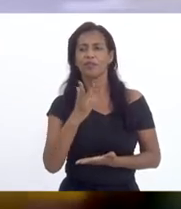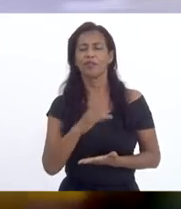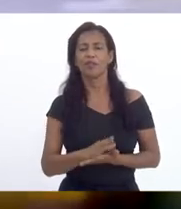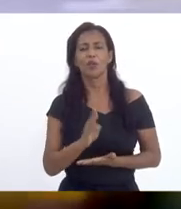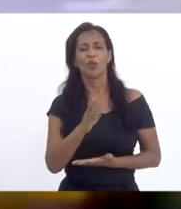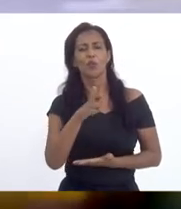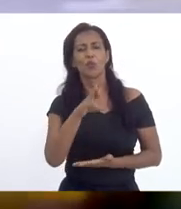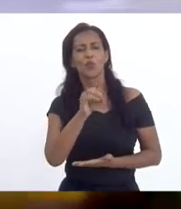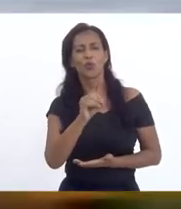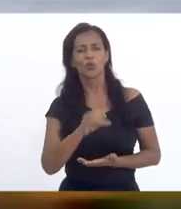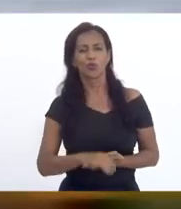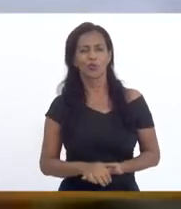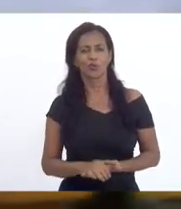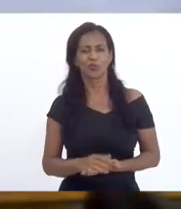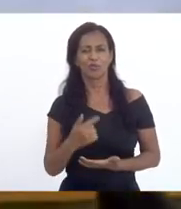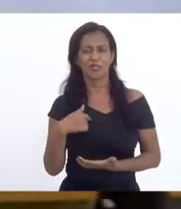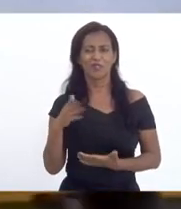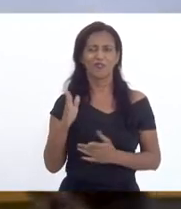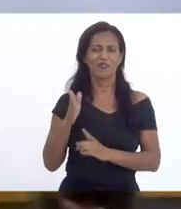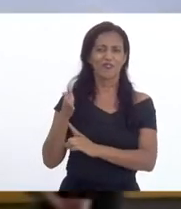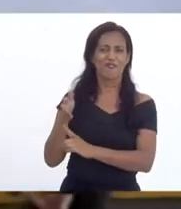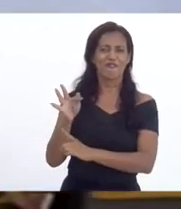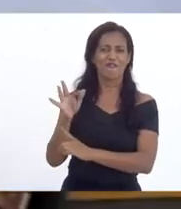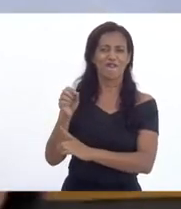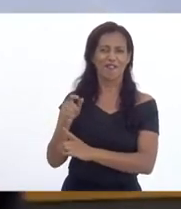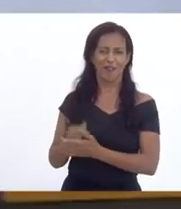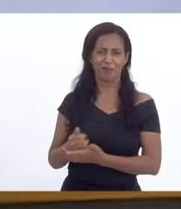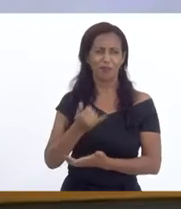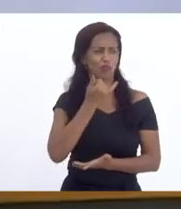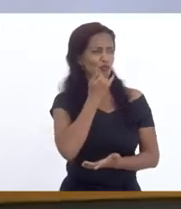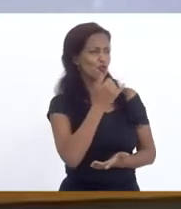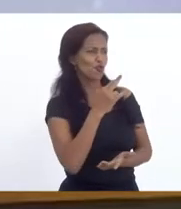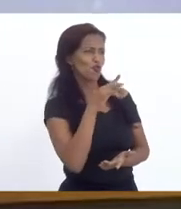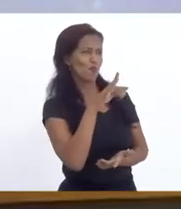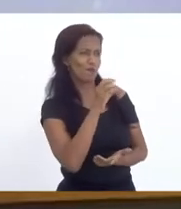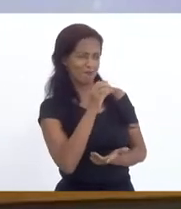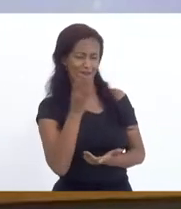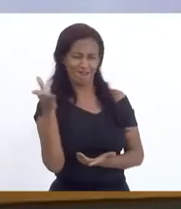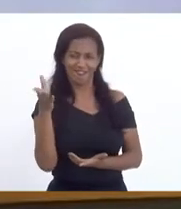Bruno Viana, mas vou fazer com o Fábio. Você desculpa, Bruno.